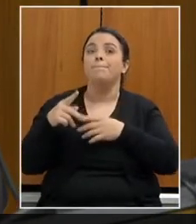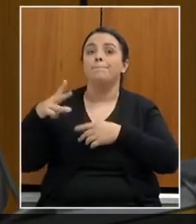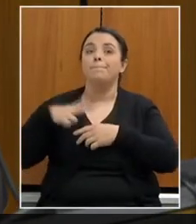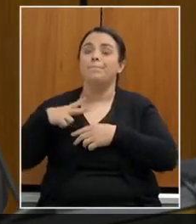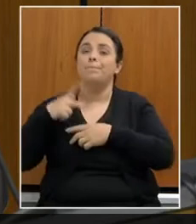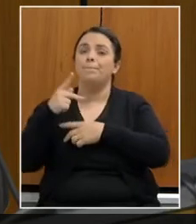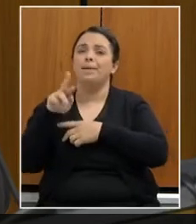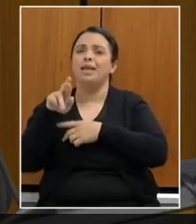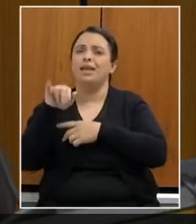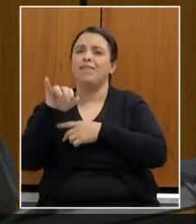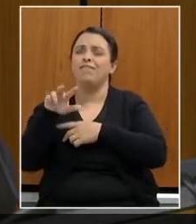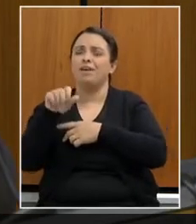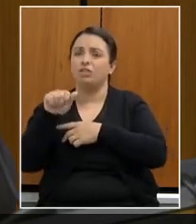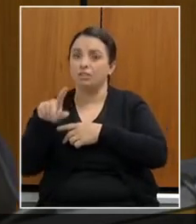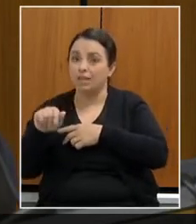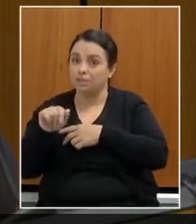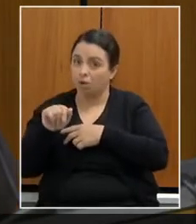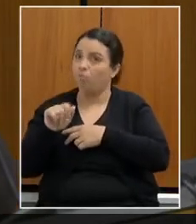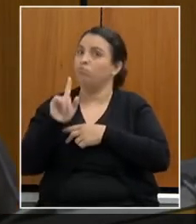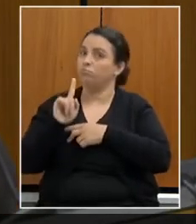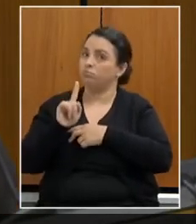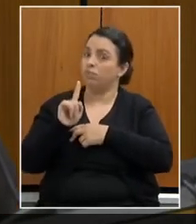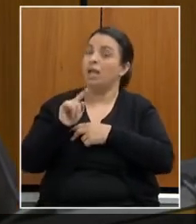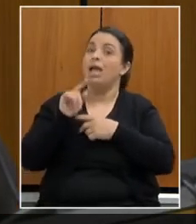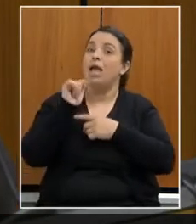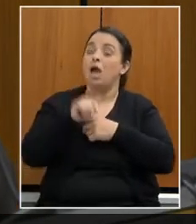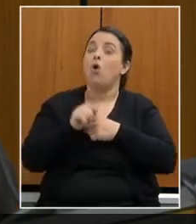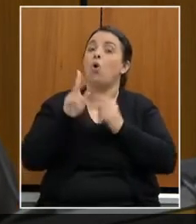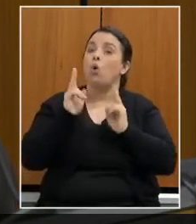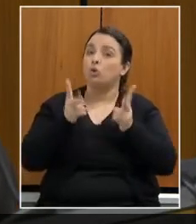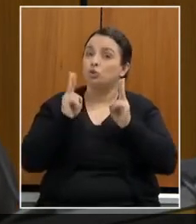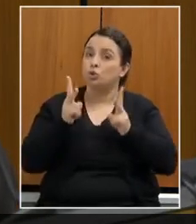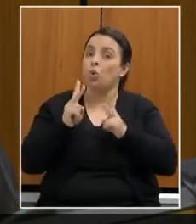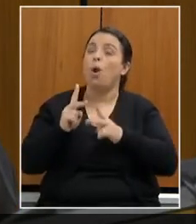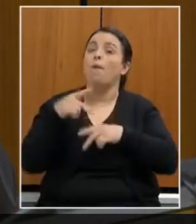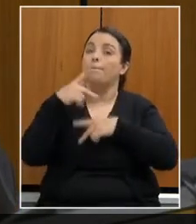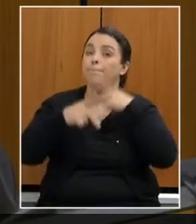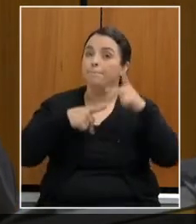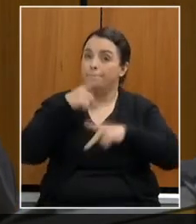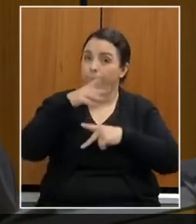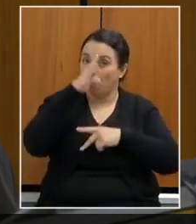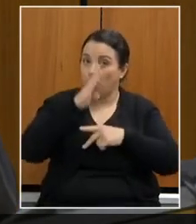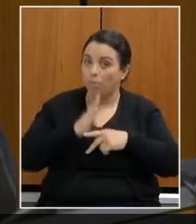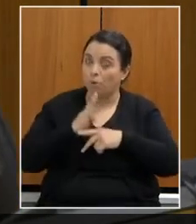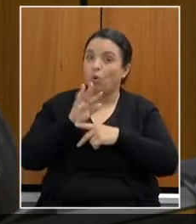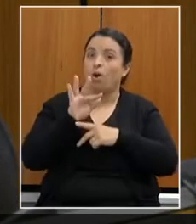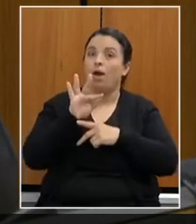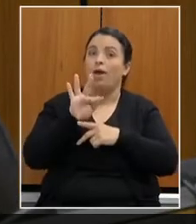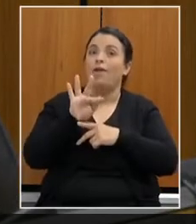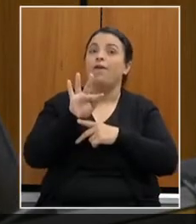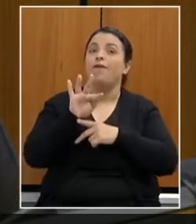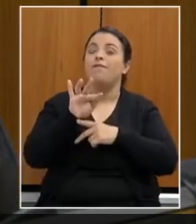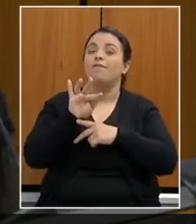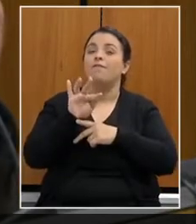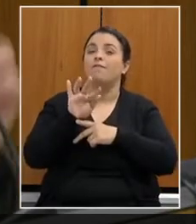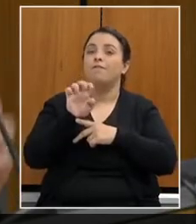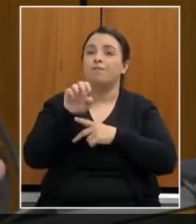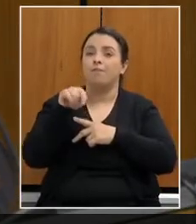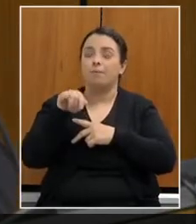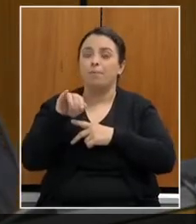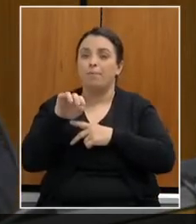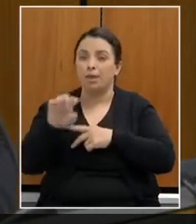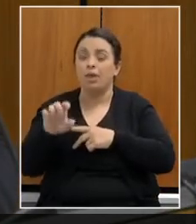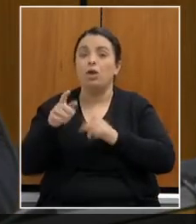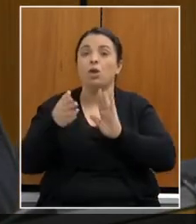continua sendo público da FEMIG e o que se propôs é um edital de